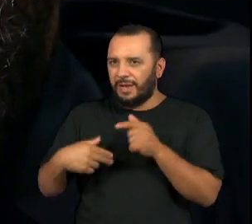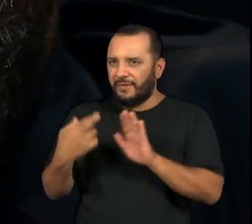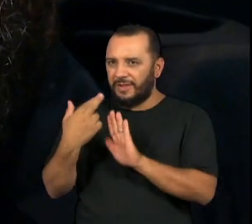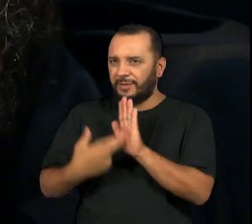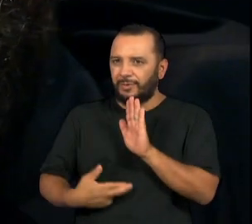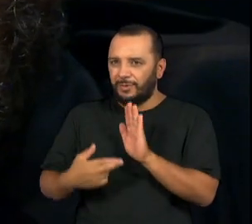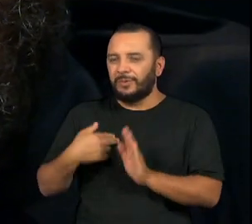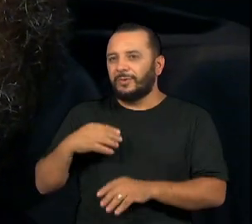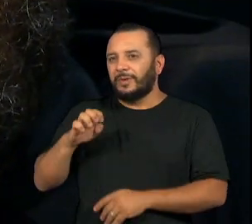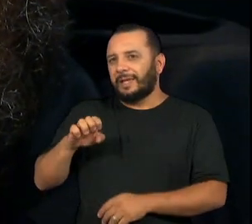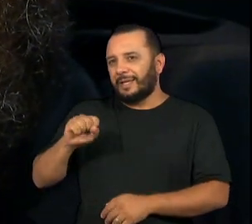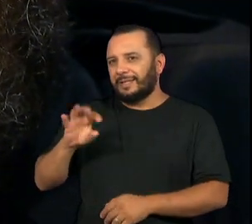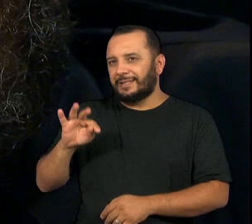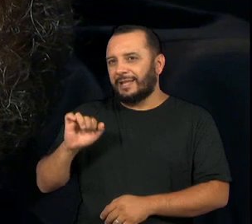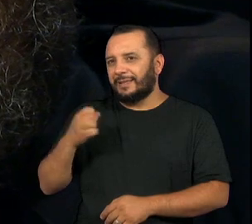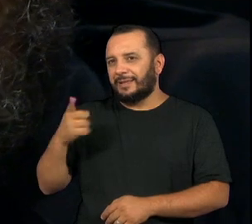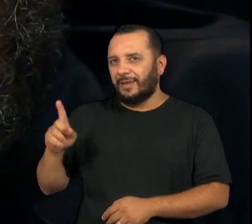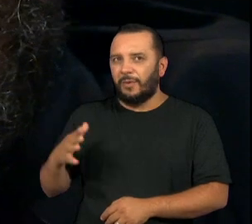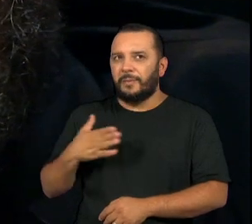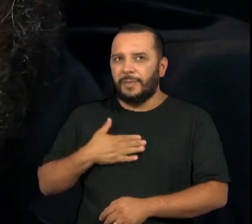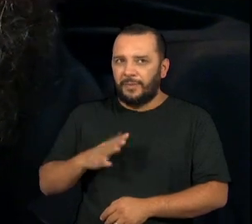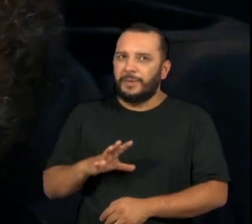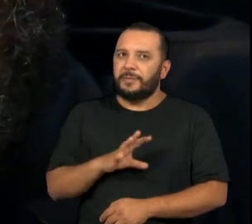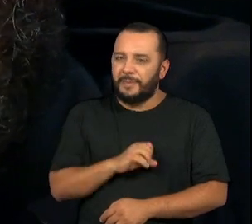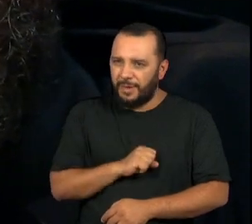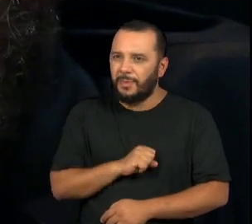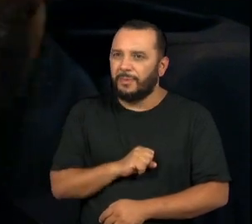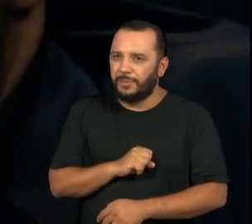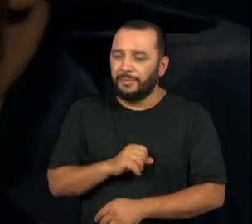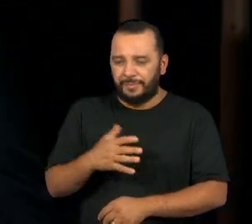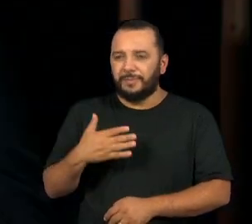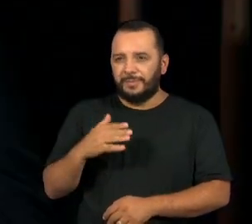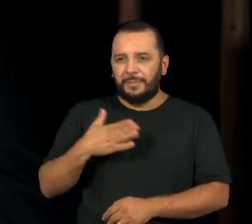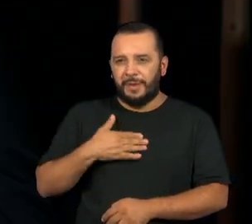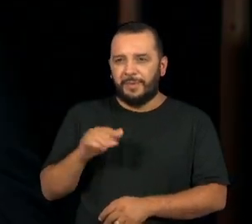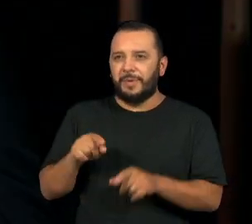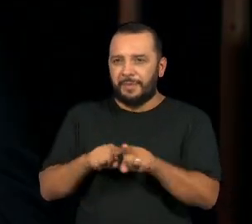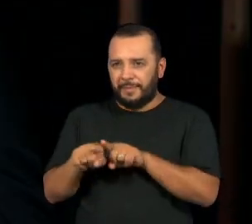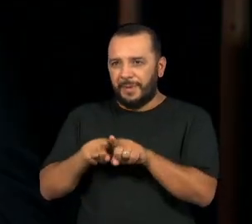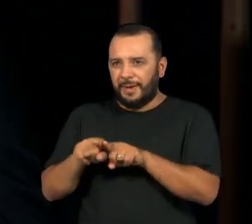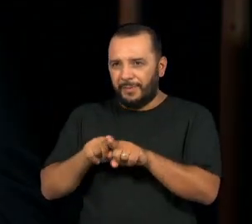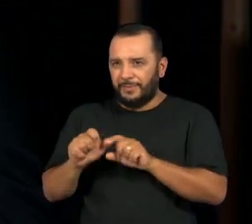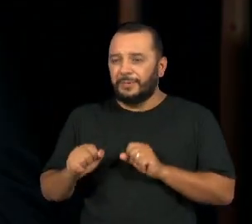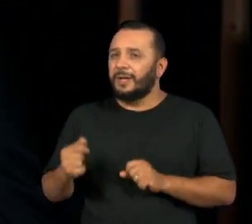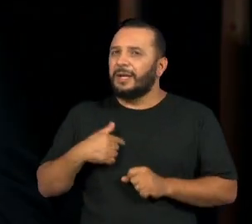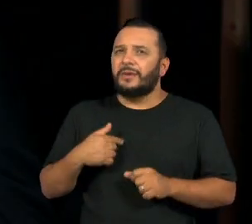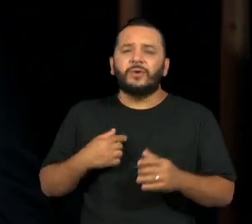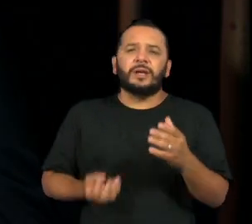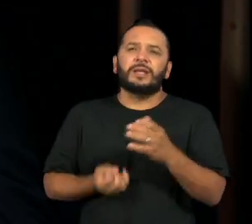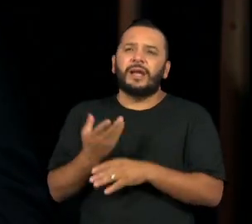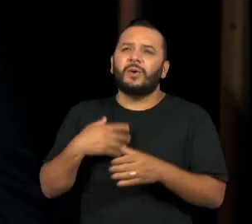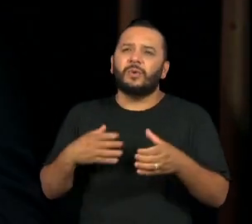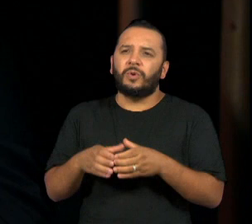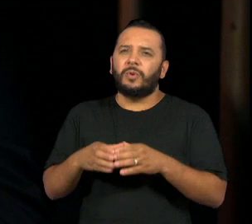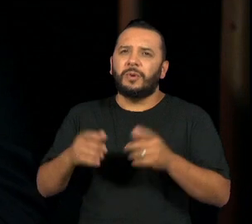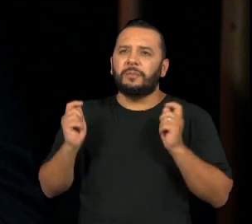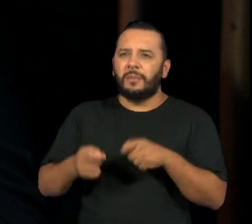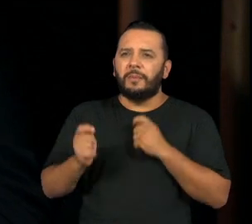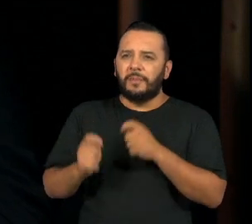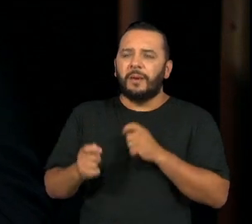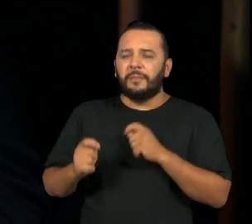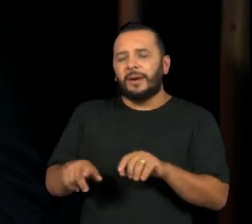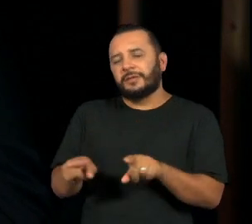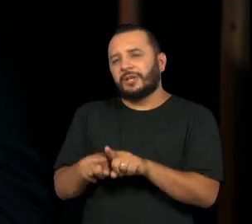irmão, amo de paixão. E a gente estava nessa banda, falei, vamos fazer uma banda para ganhar dinheiro? Guitarra e sax?